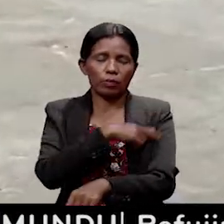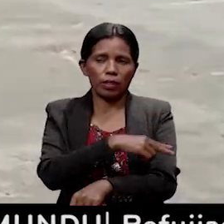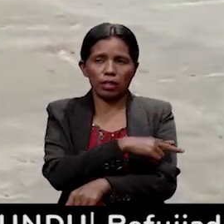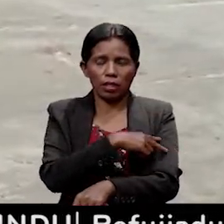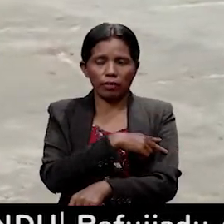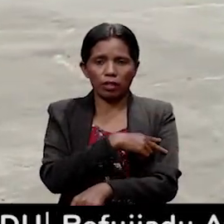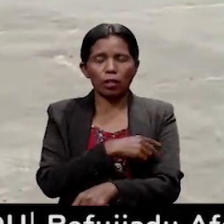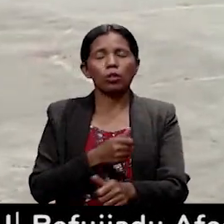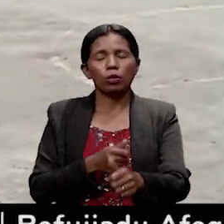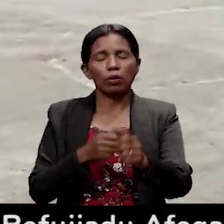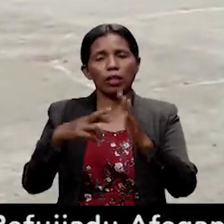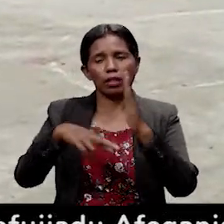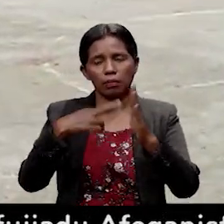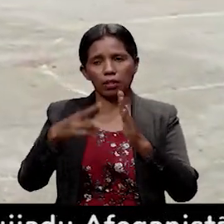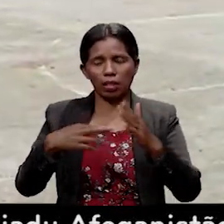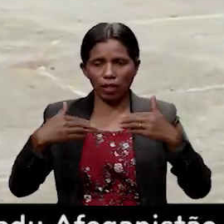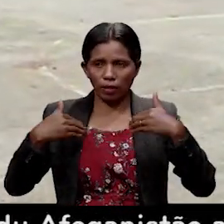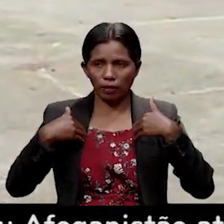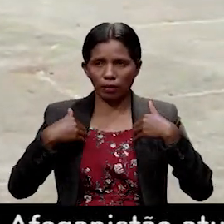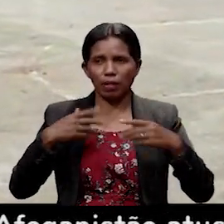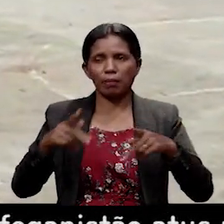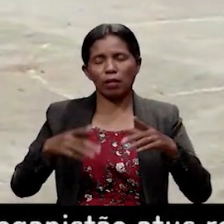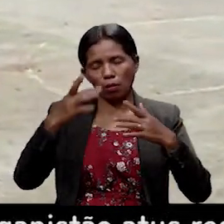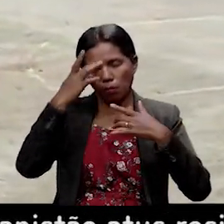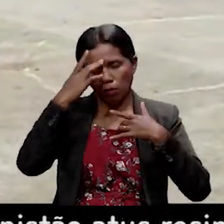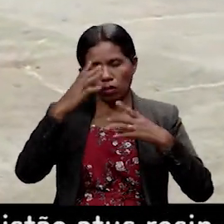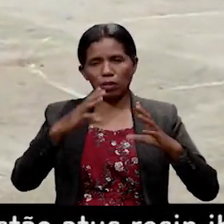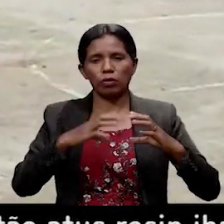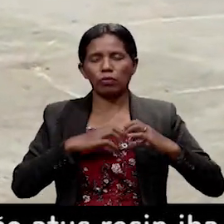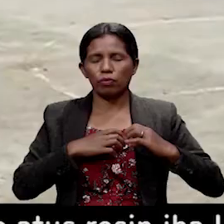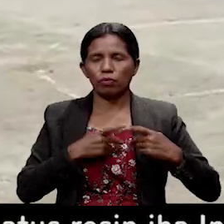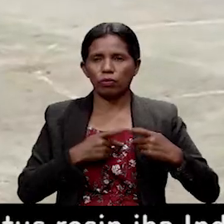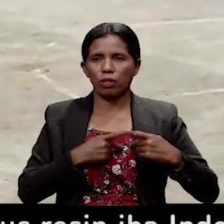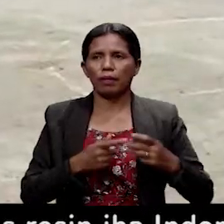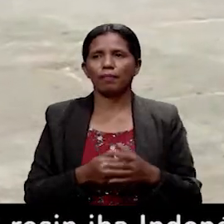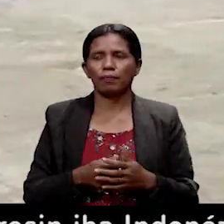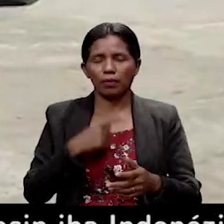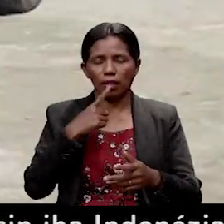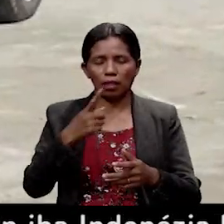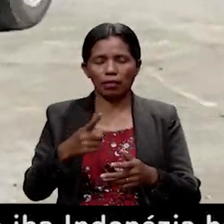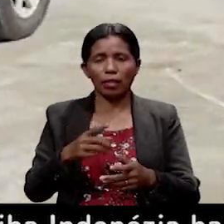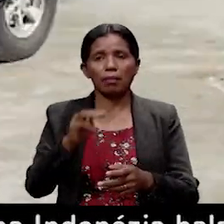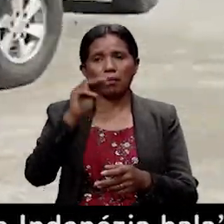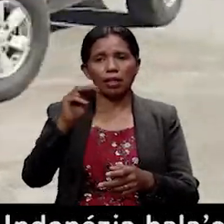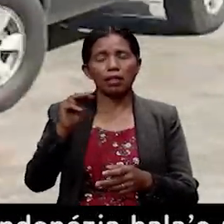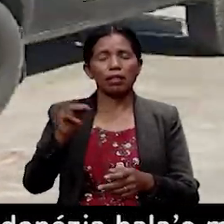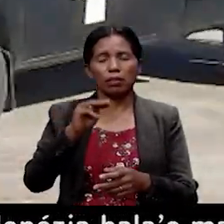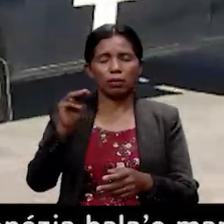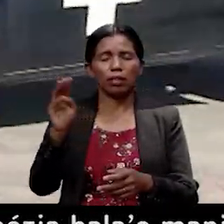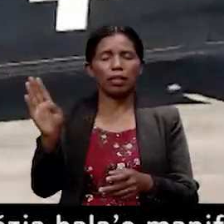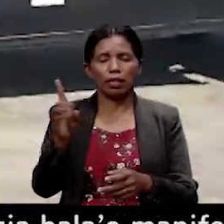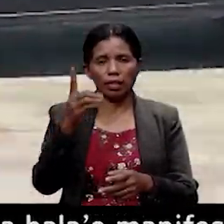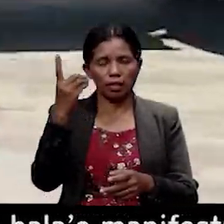protocolo nebe iha, no matebian mos sofre problema fuan. Matebian iskotu iha segunda dadersan, tamba